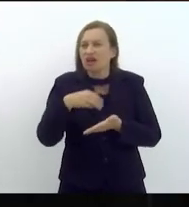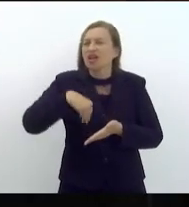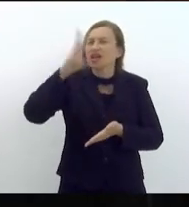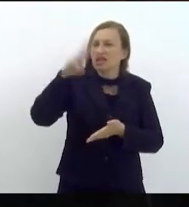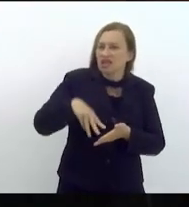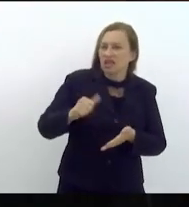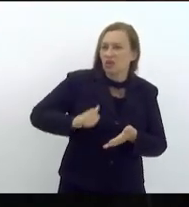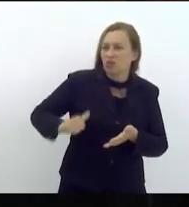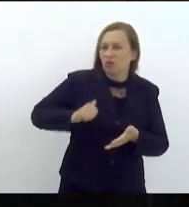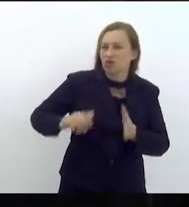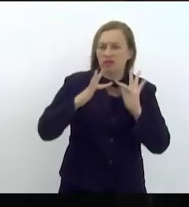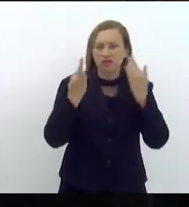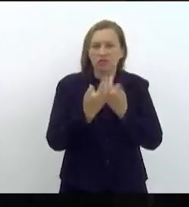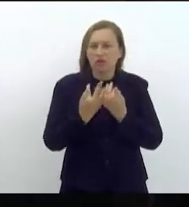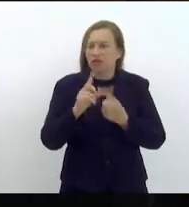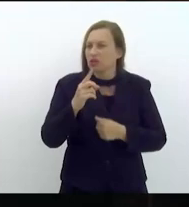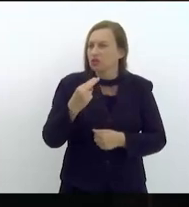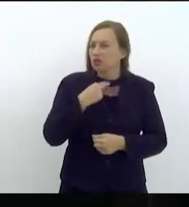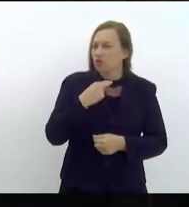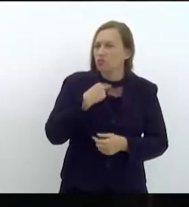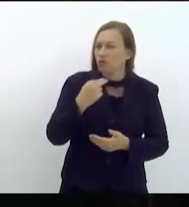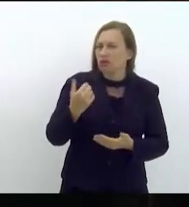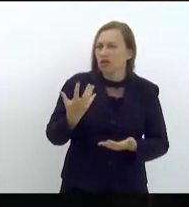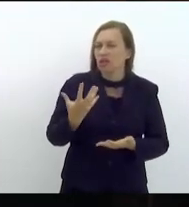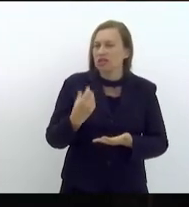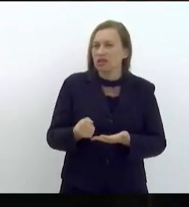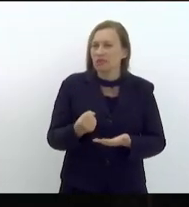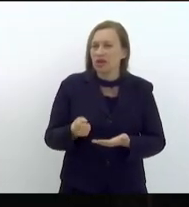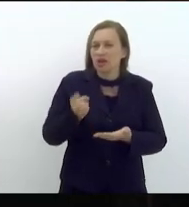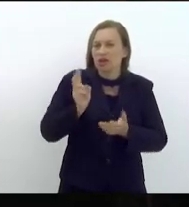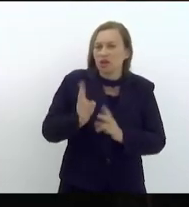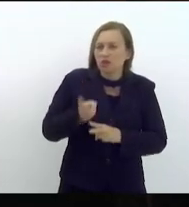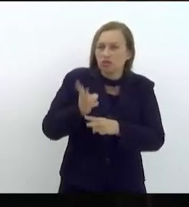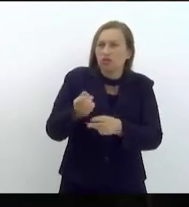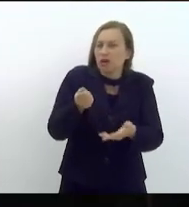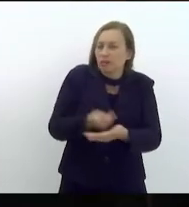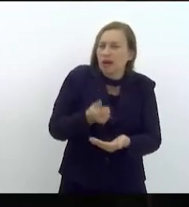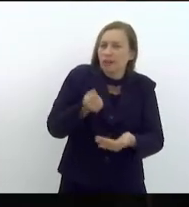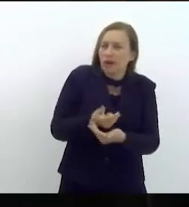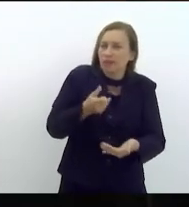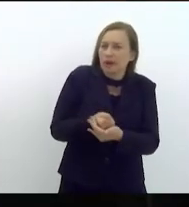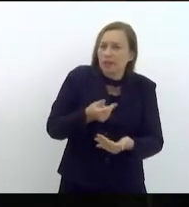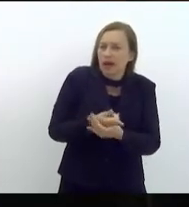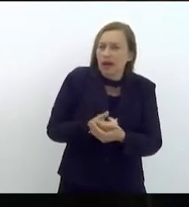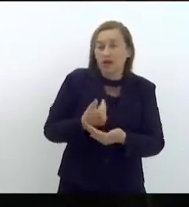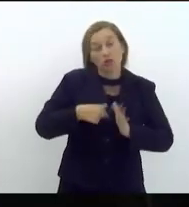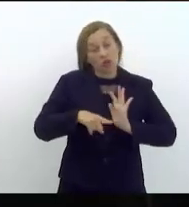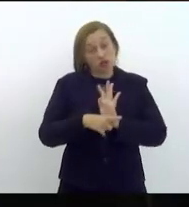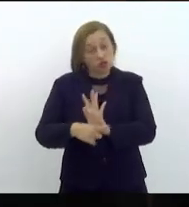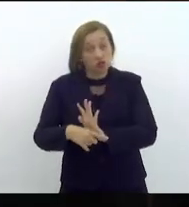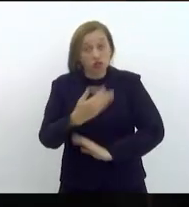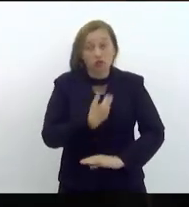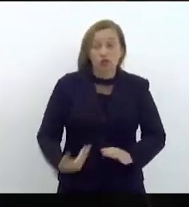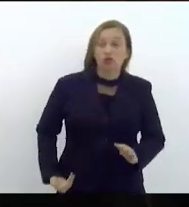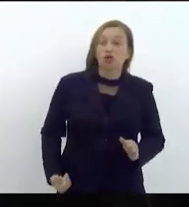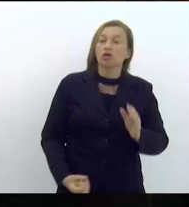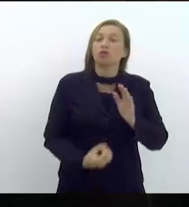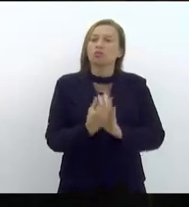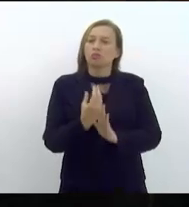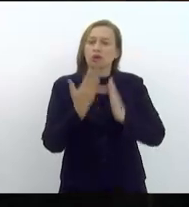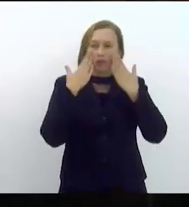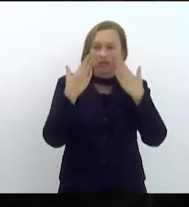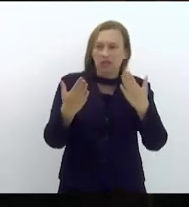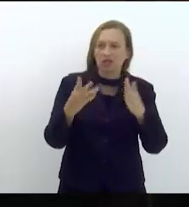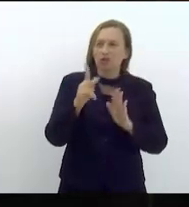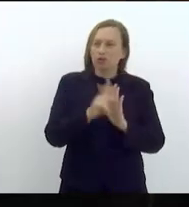tem o bolsa família não pode receber mas pagar por vários meses e continuam pagando eu tô facilitando a vida do governo eu apresentei um projeto de lei aqui para